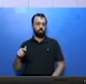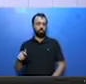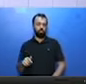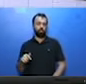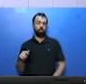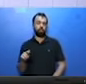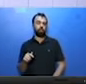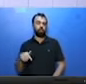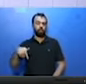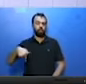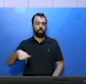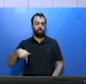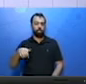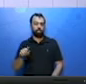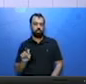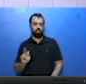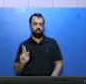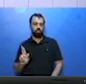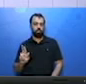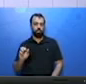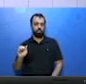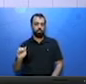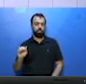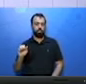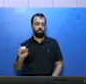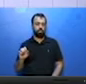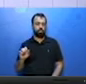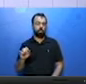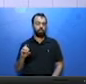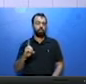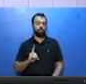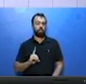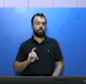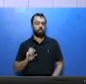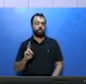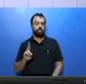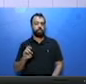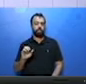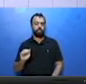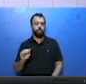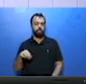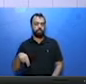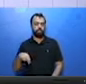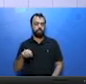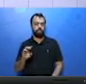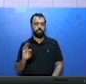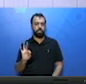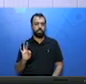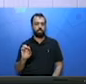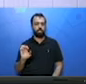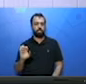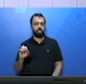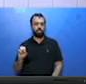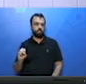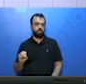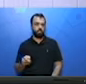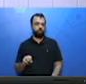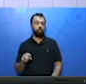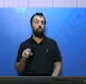Então, vamos aprender, relembrar, né? Relembrar ou aprender, para quem ainda não aprendeu, a colocar